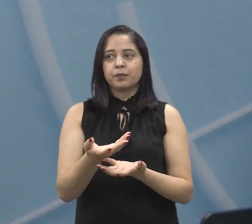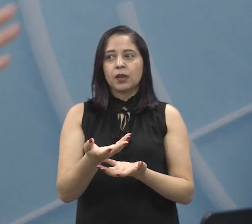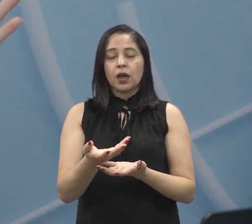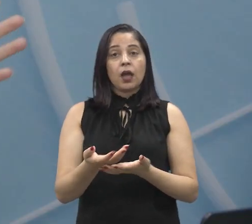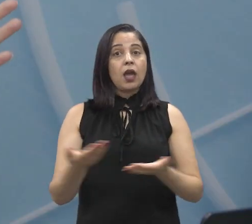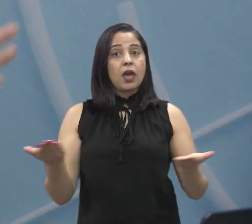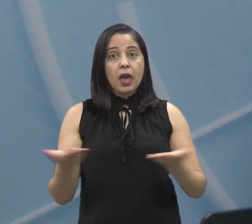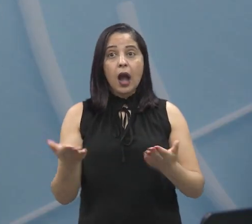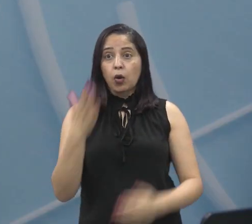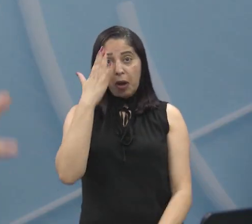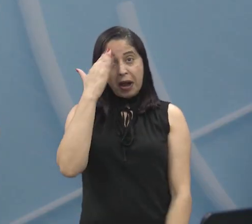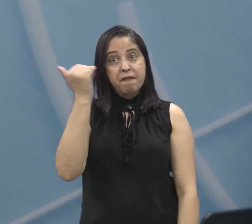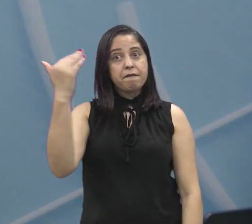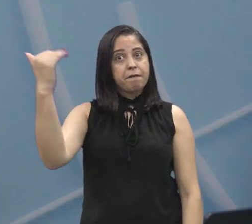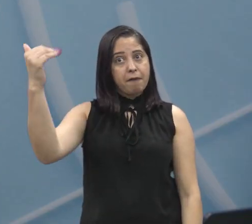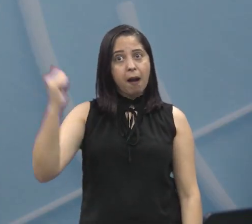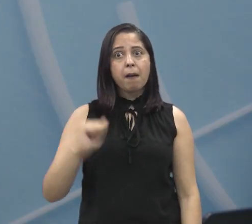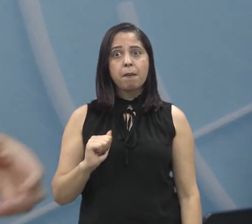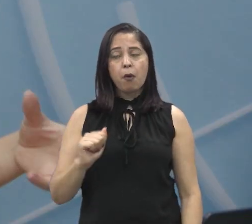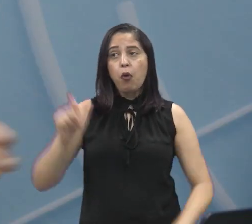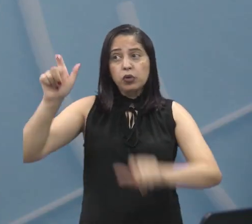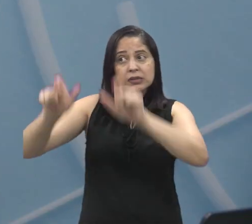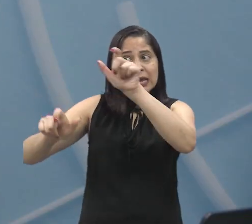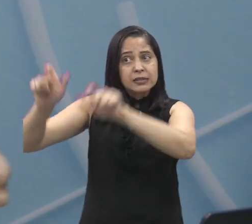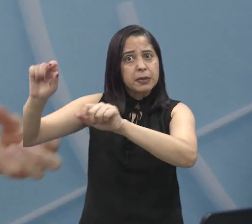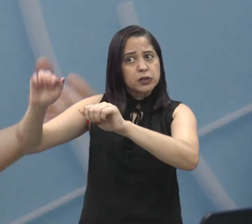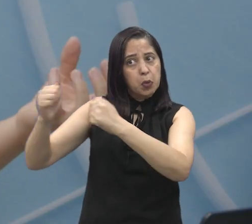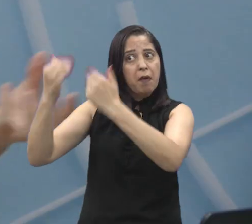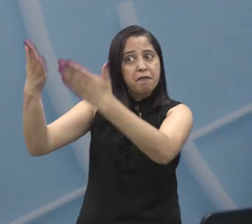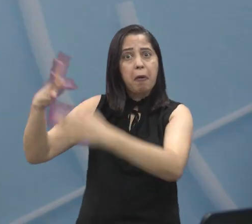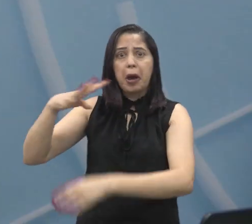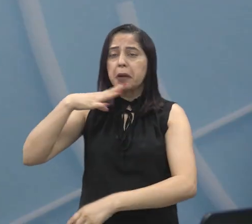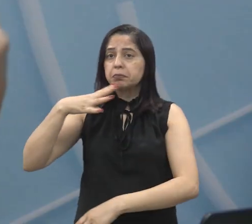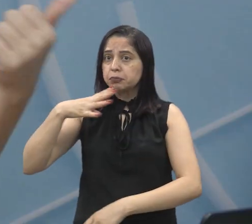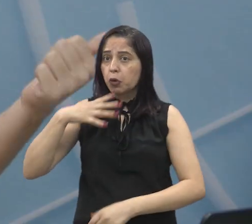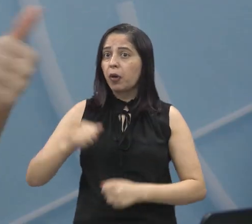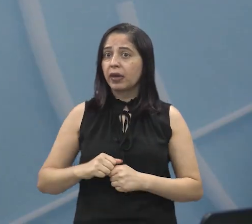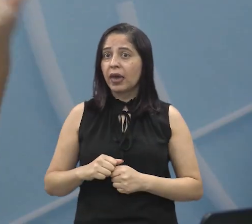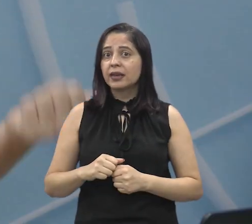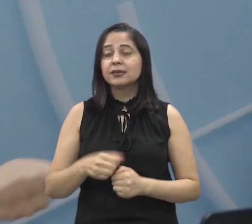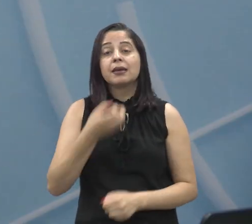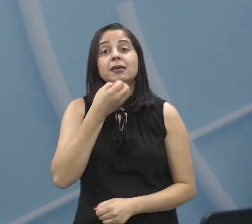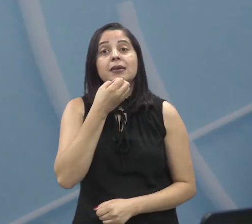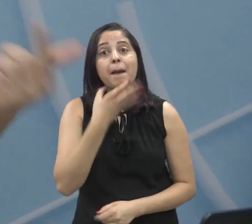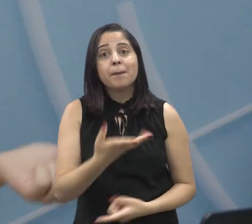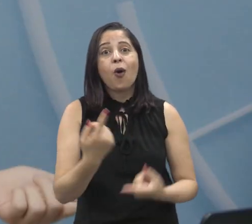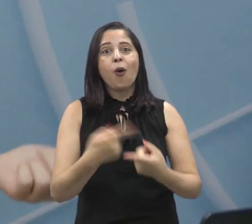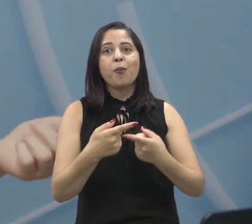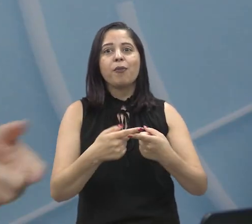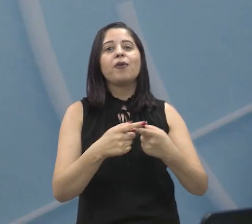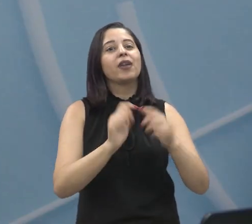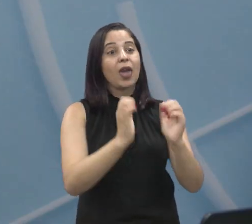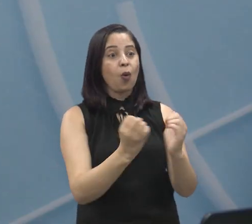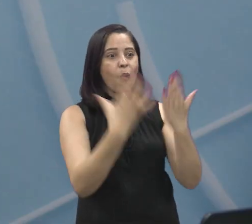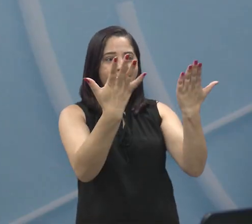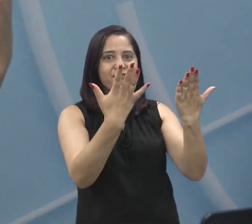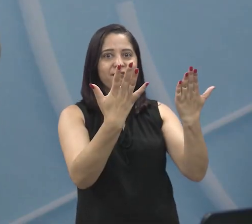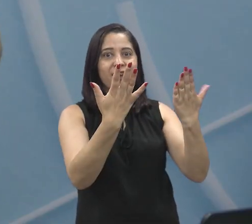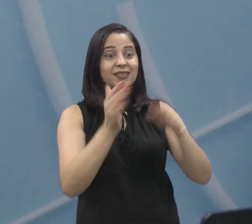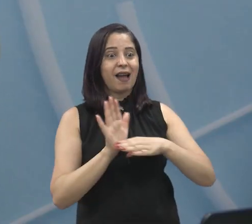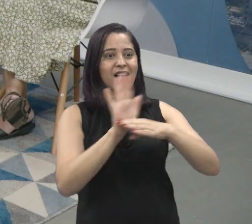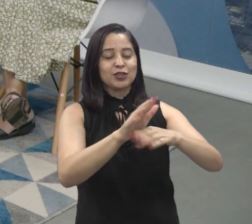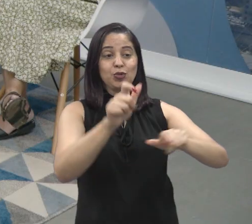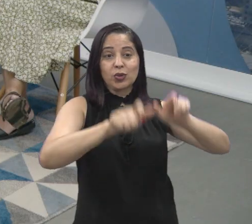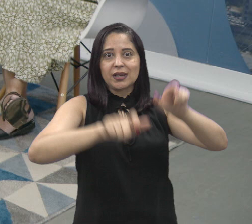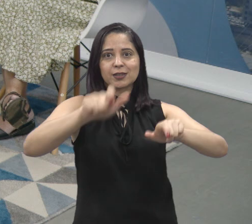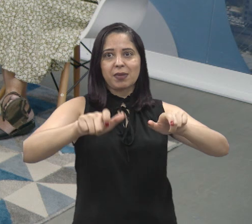e se tornaram super conhecidíssimos e gerando, né, renda direta, indireta, ganhando